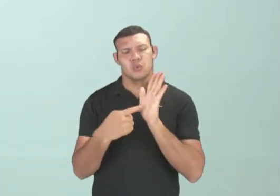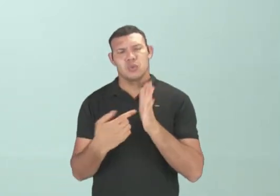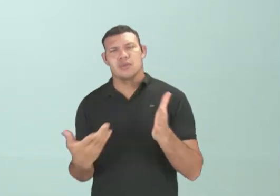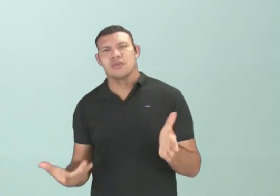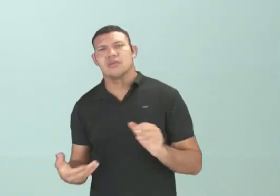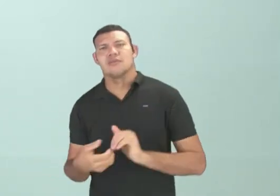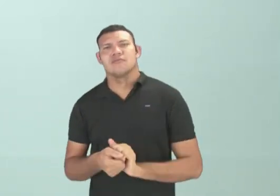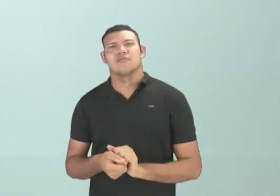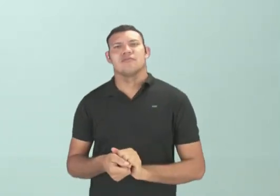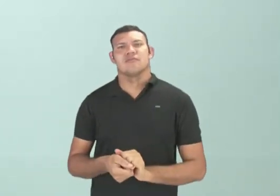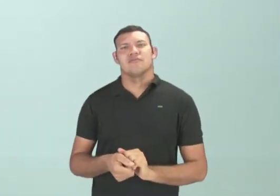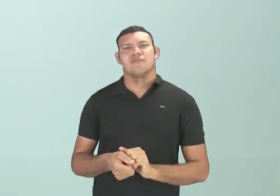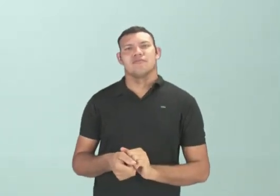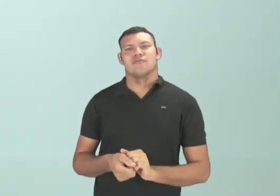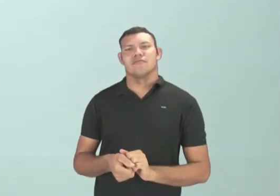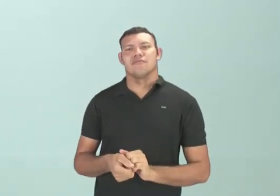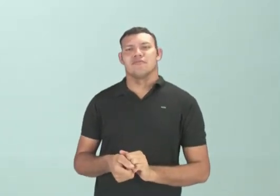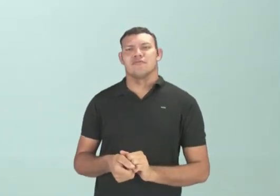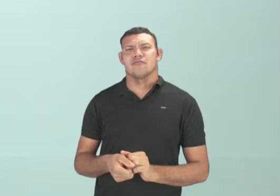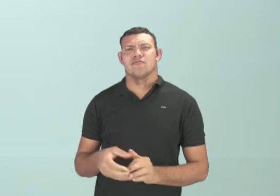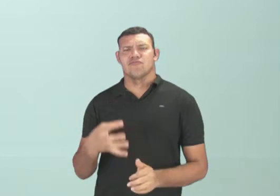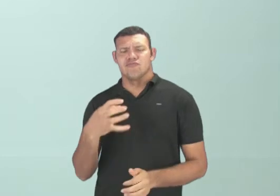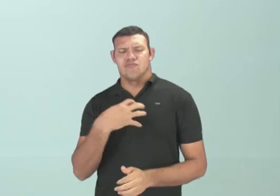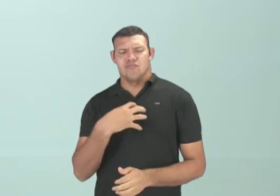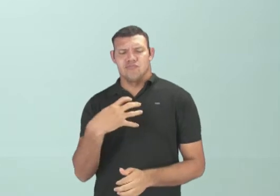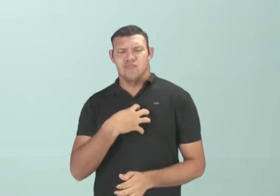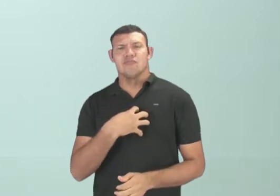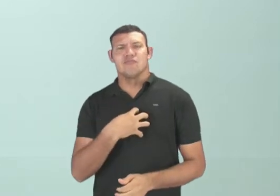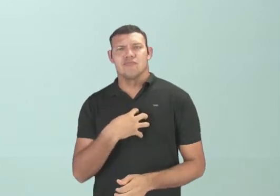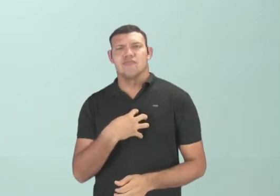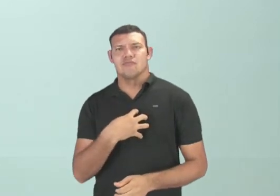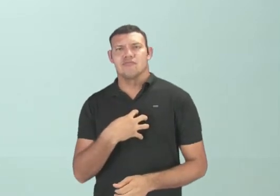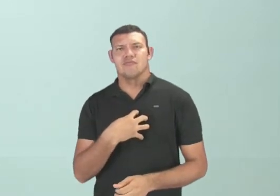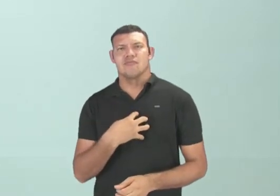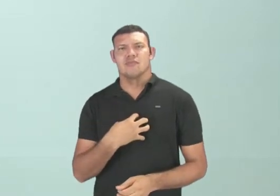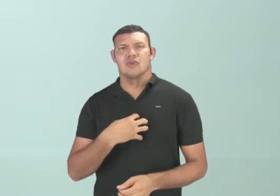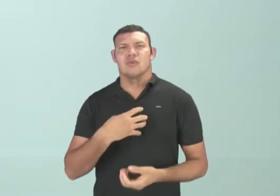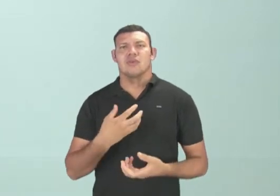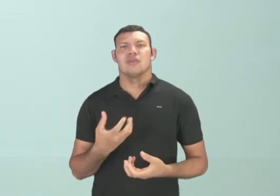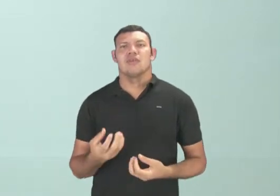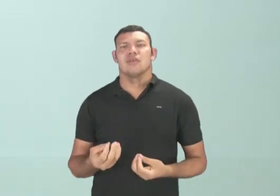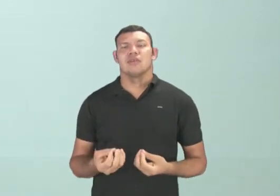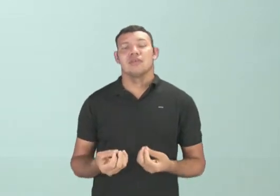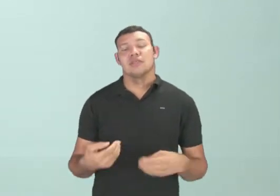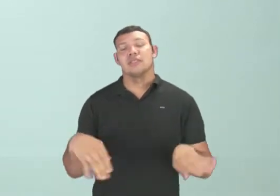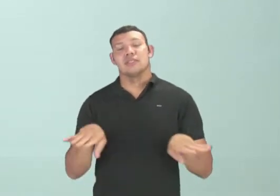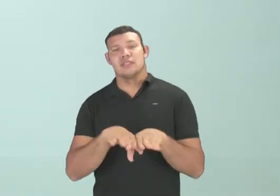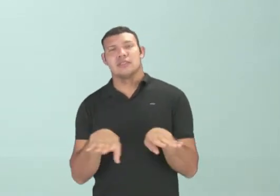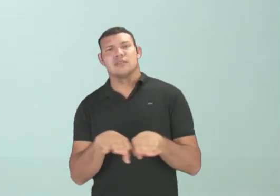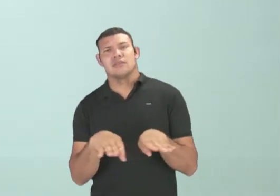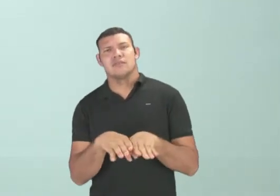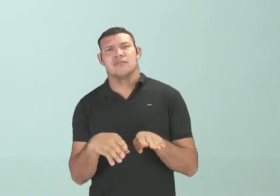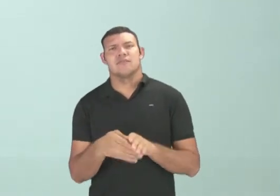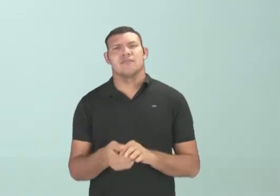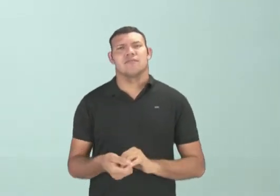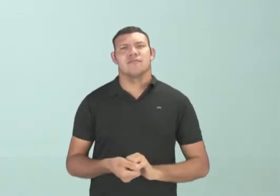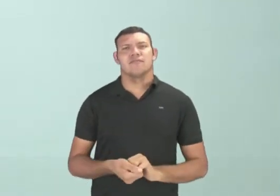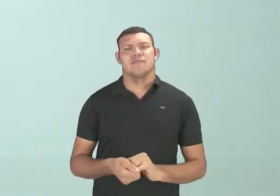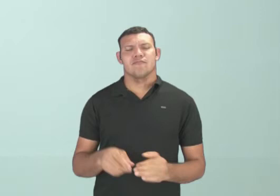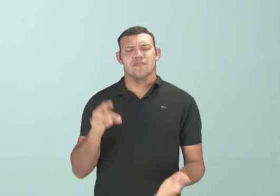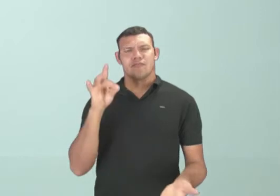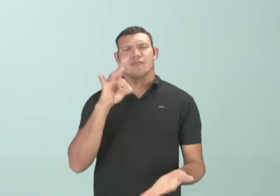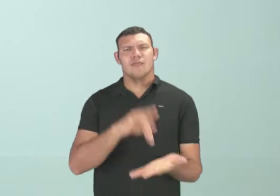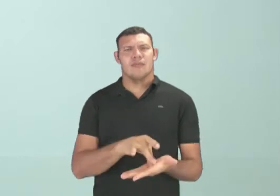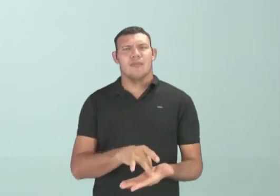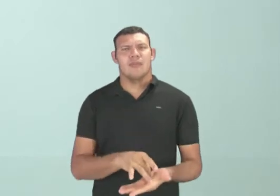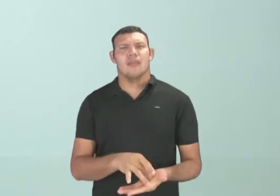para representar o que eles estavam querendo passar. E muitas vezes também para velar o que eles queriam dizer, né, não